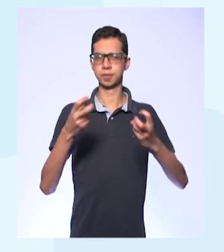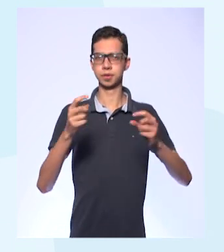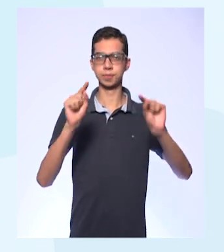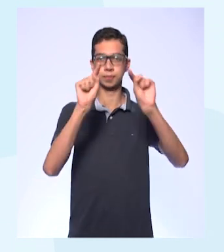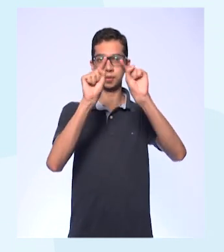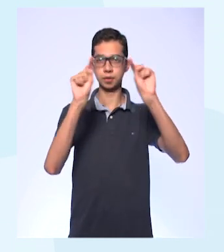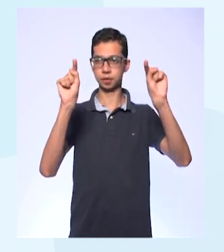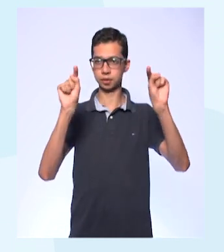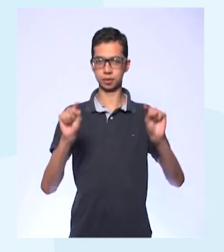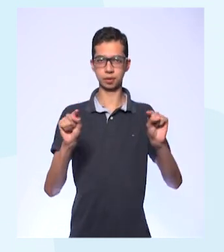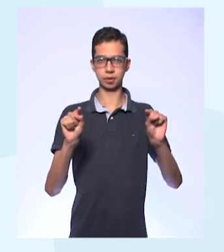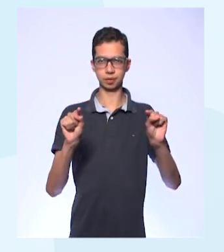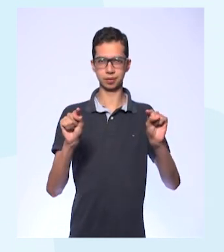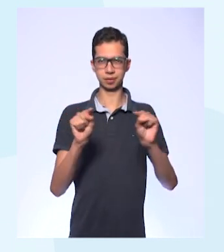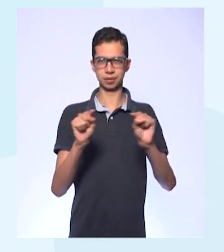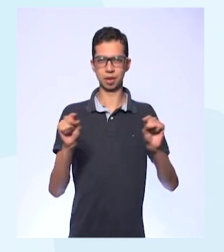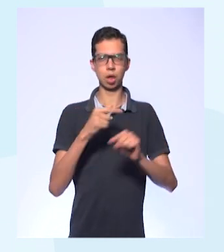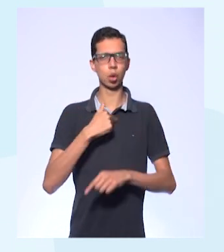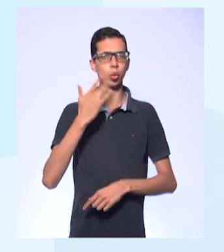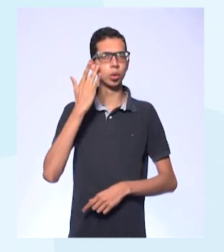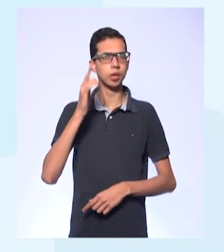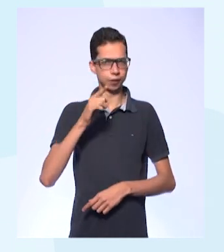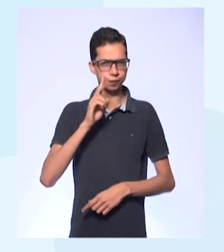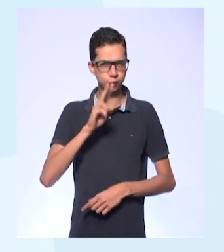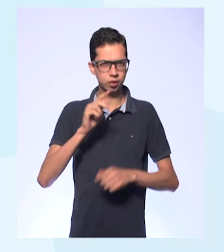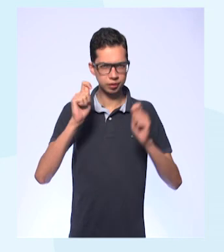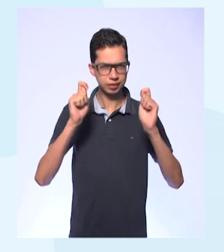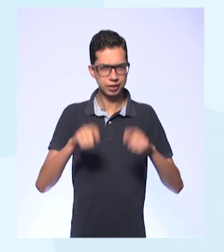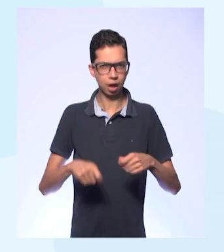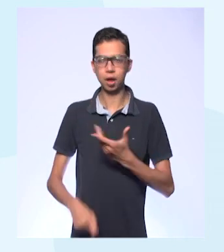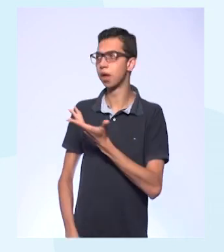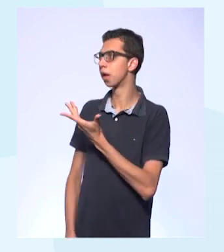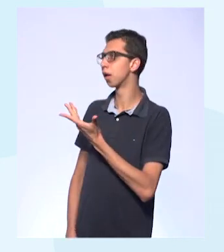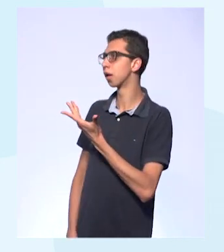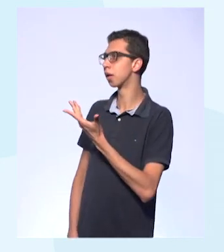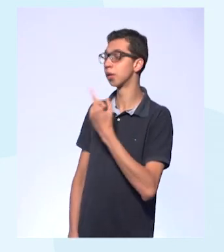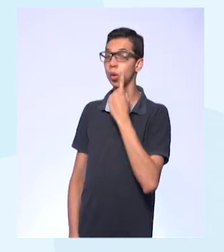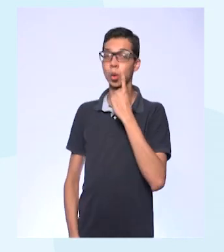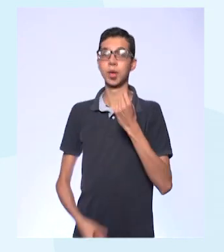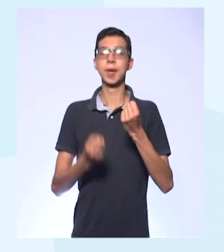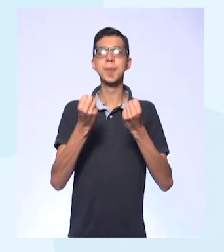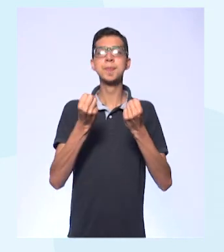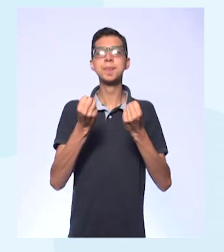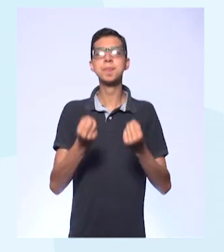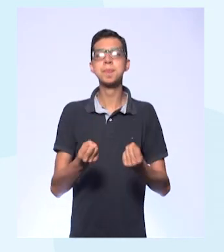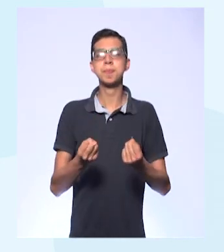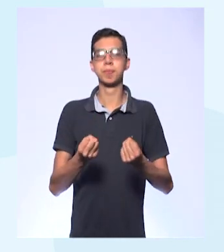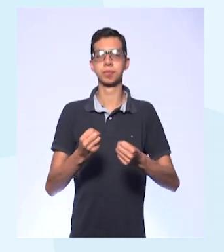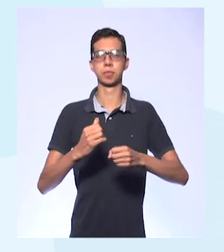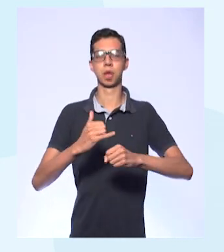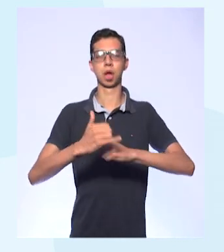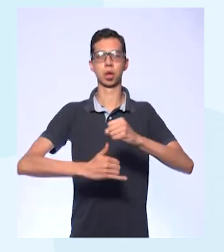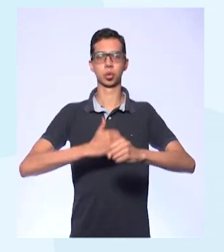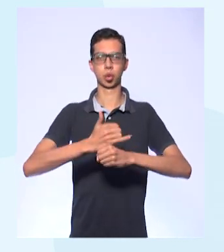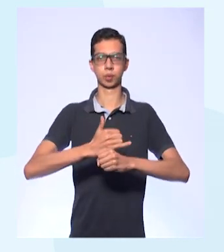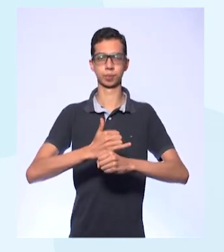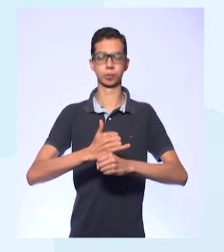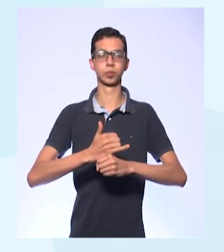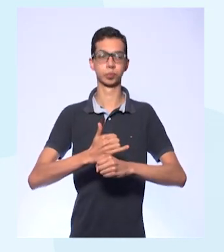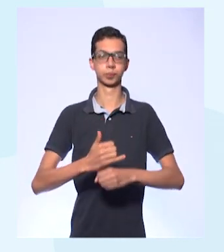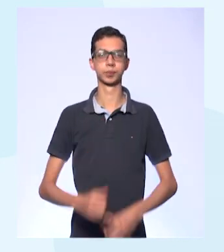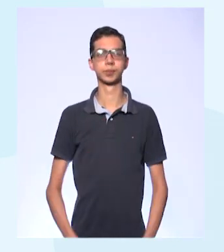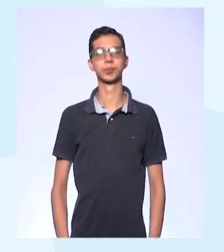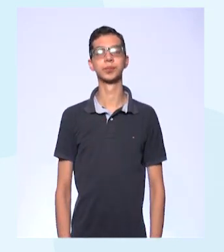o que tem ali? Eu tenho o peso atômico, ou posso escrever como o número de massa do isótopo mais